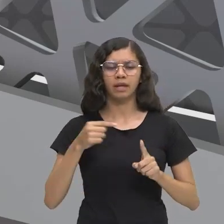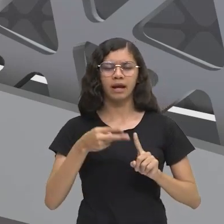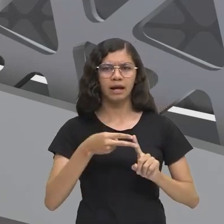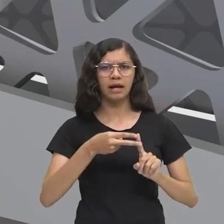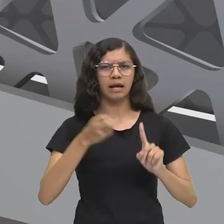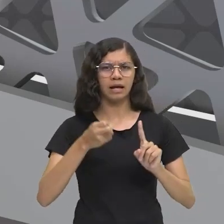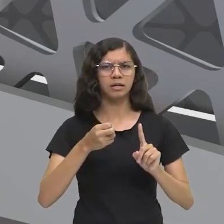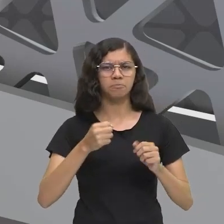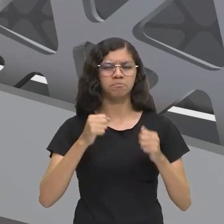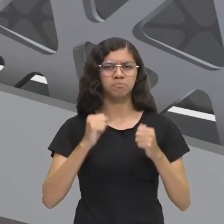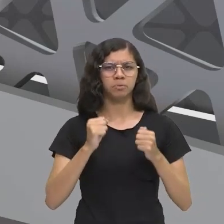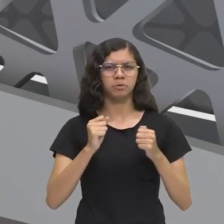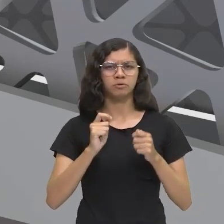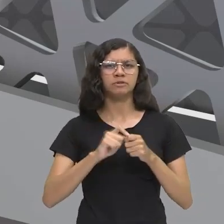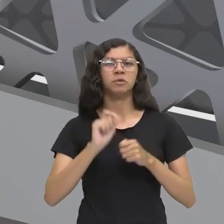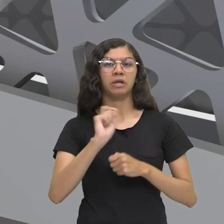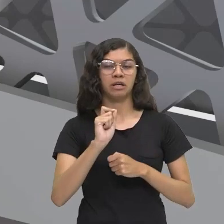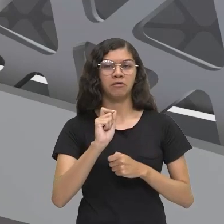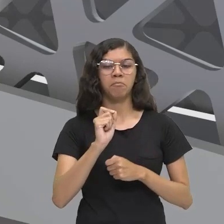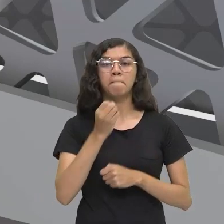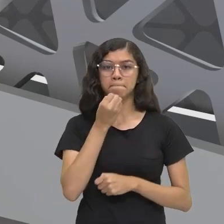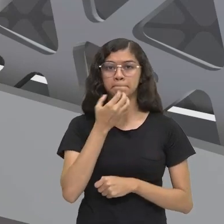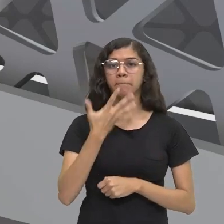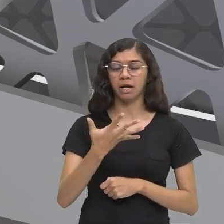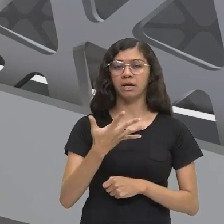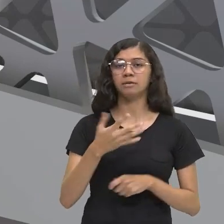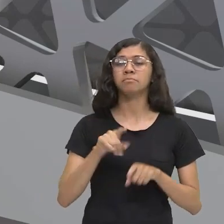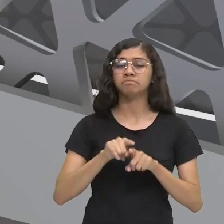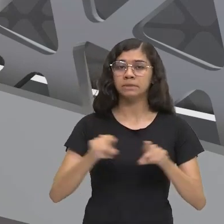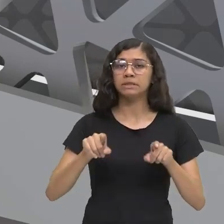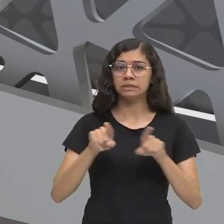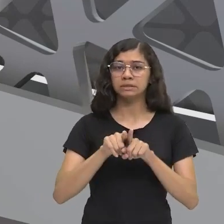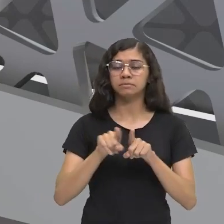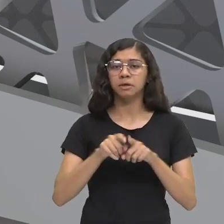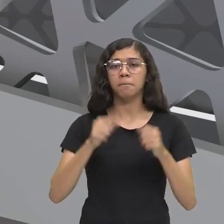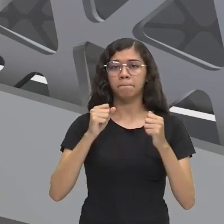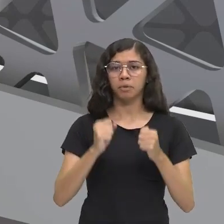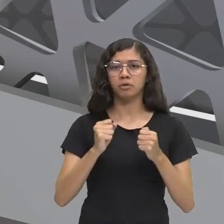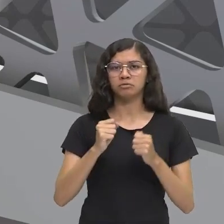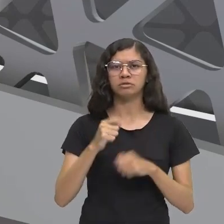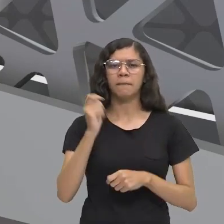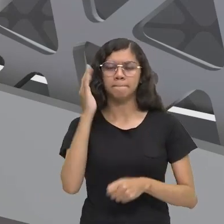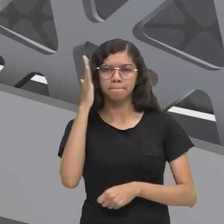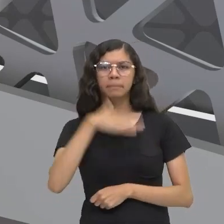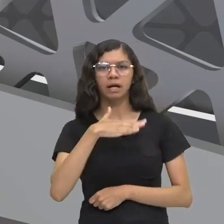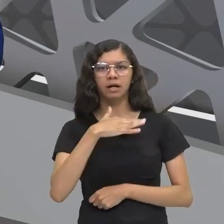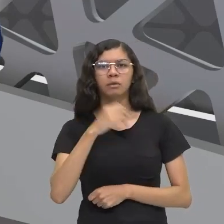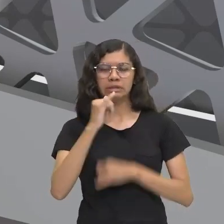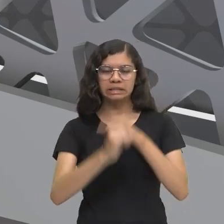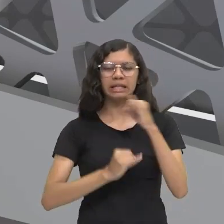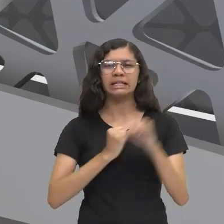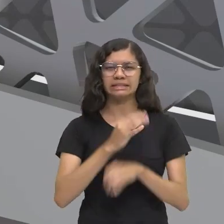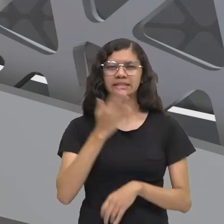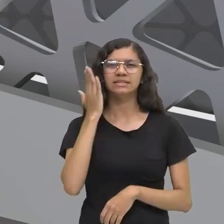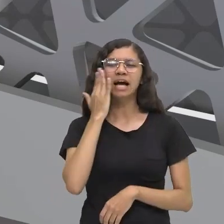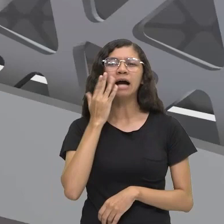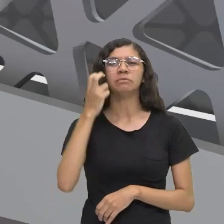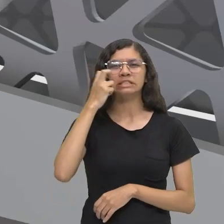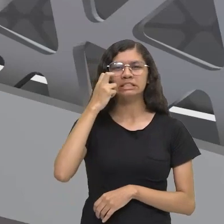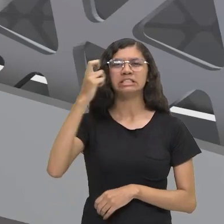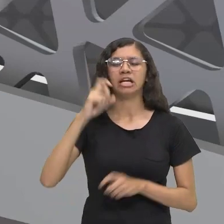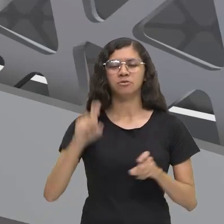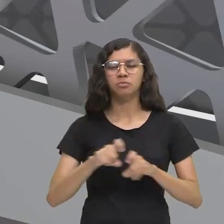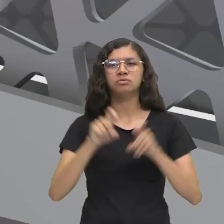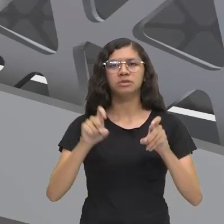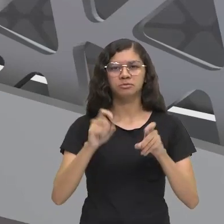praticar situações para o bem ou pode praticar situações para o mal, sabem muito de internet, sabem muito de